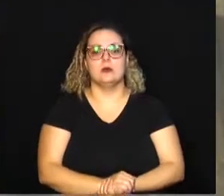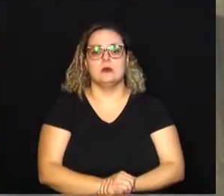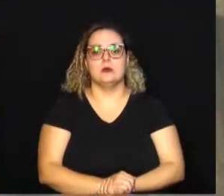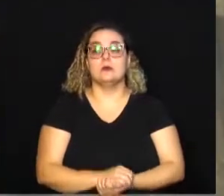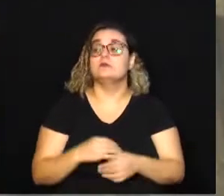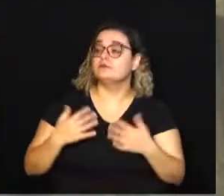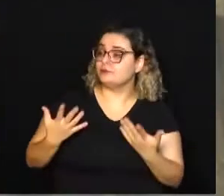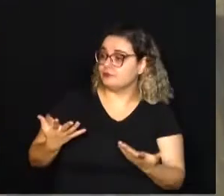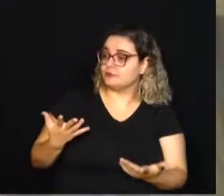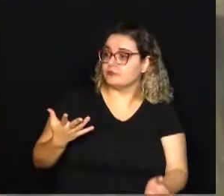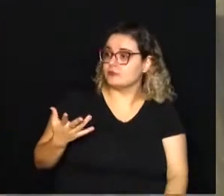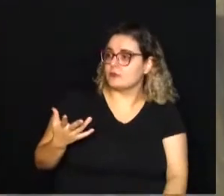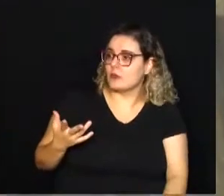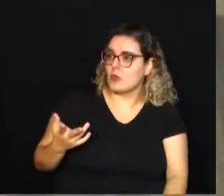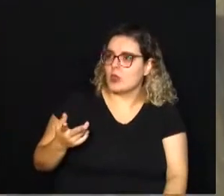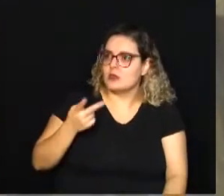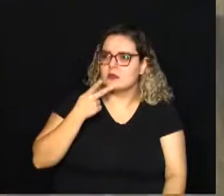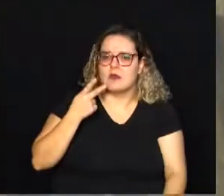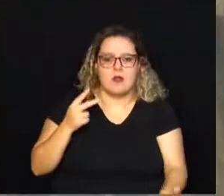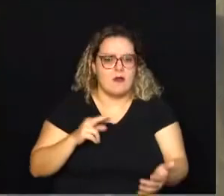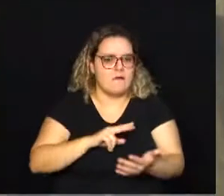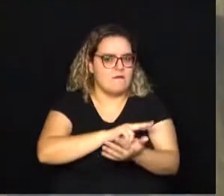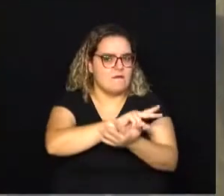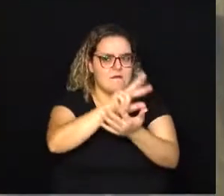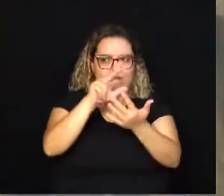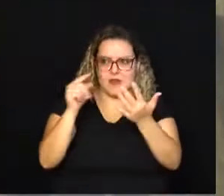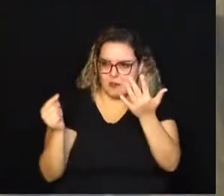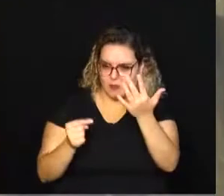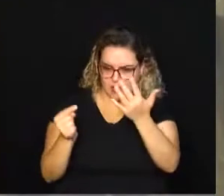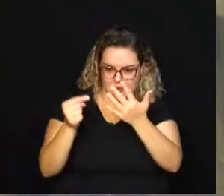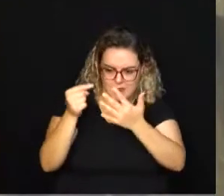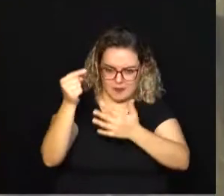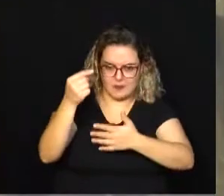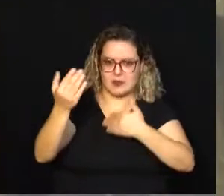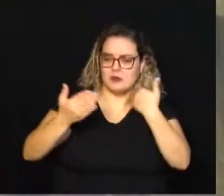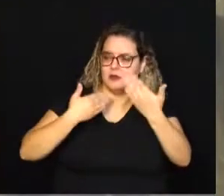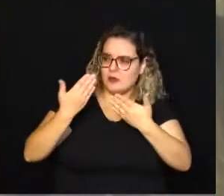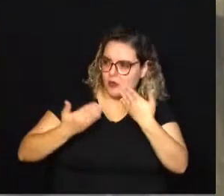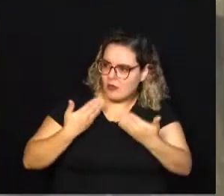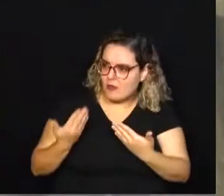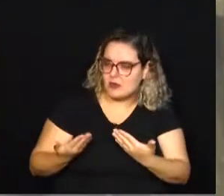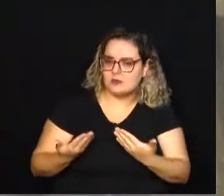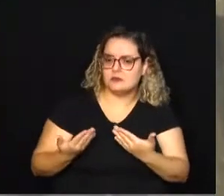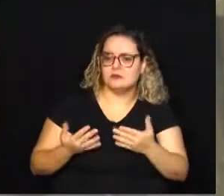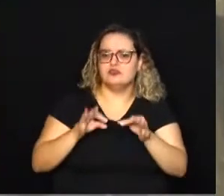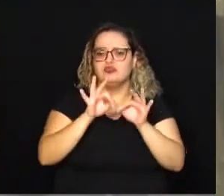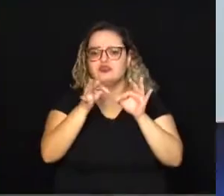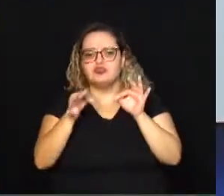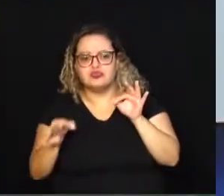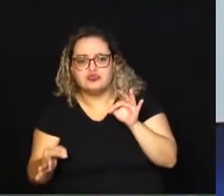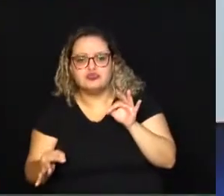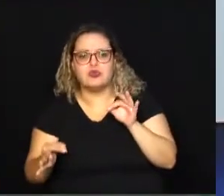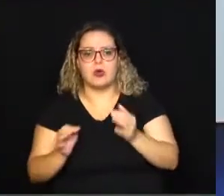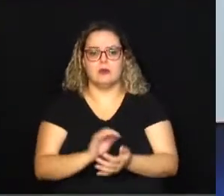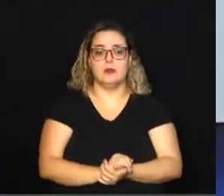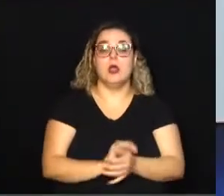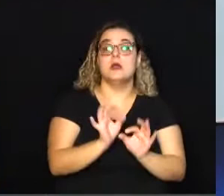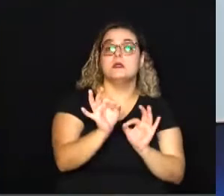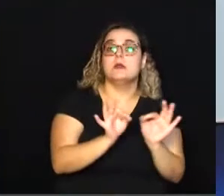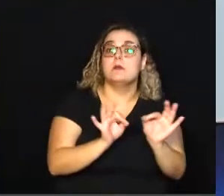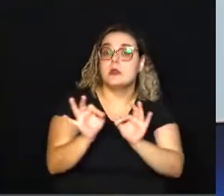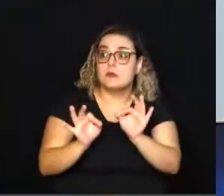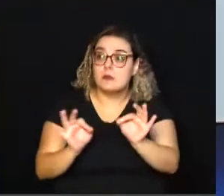trouxe muitos assuntos importantes que eu vou querer abordar com vocês ao longo aqui do Questão de Ordem. Essa preparação